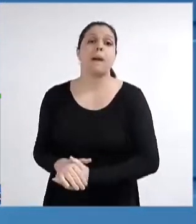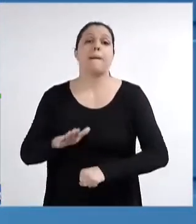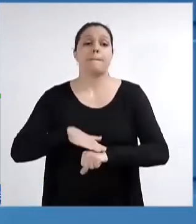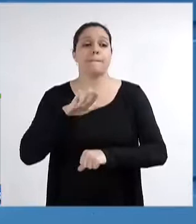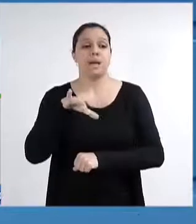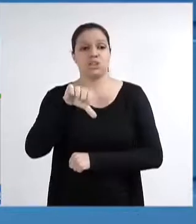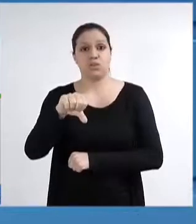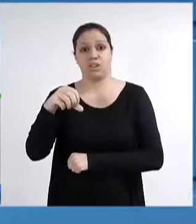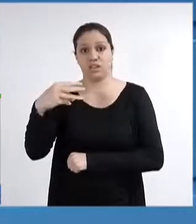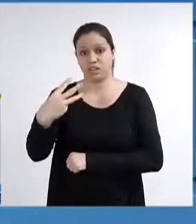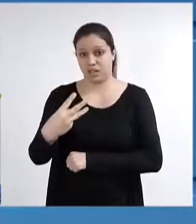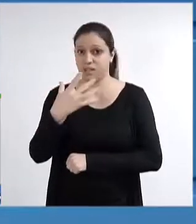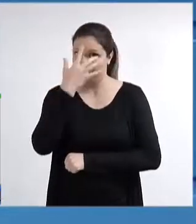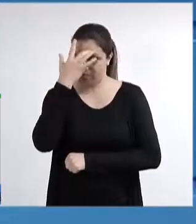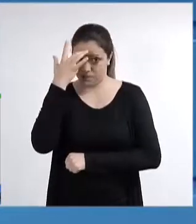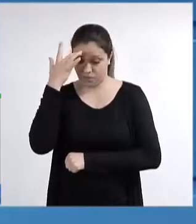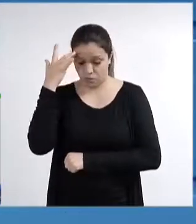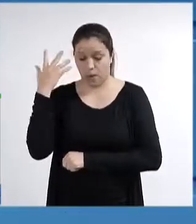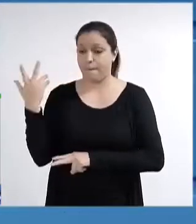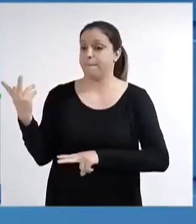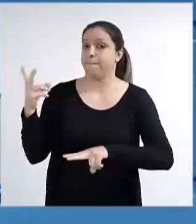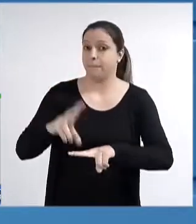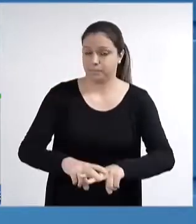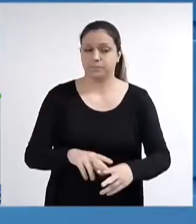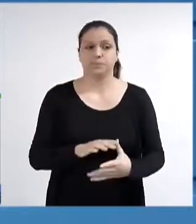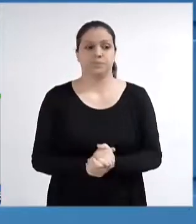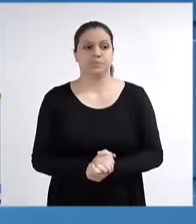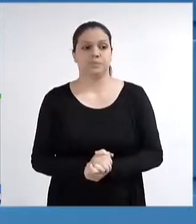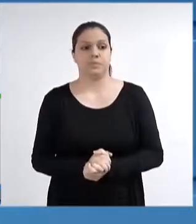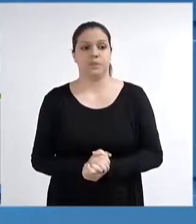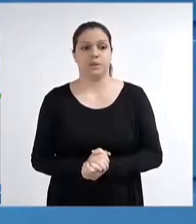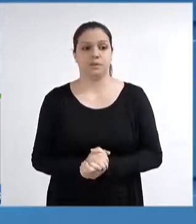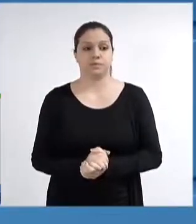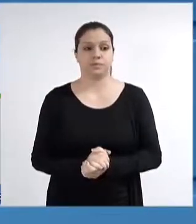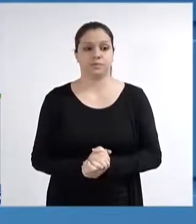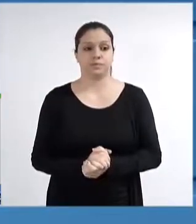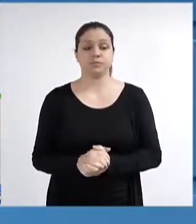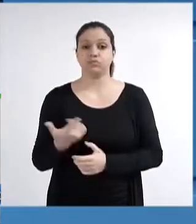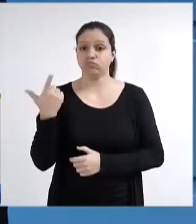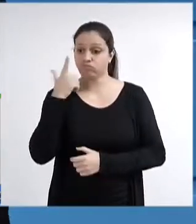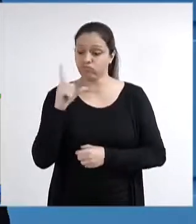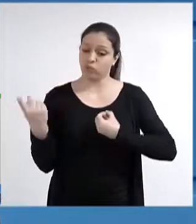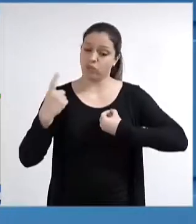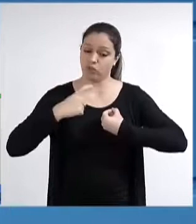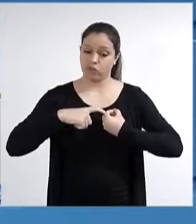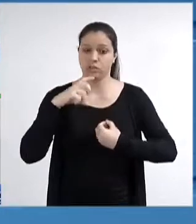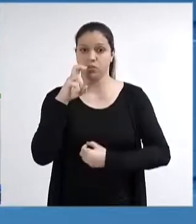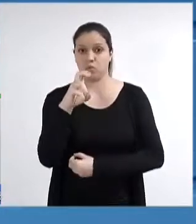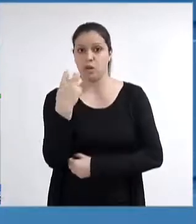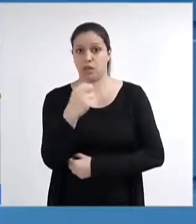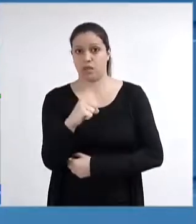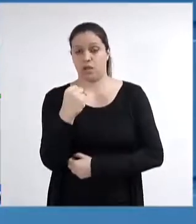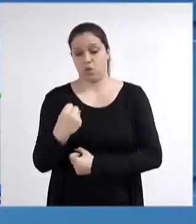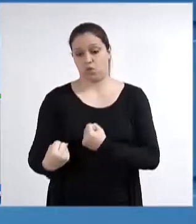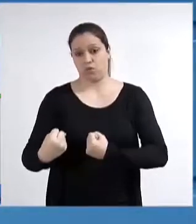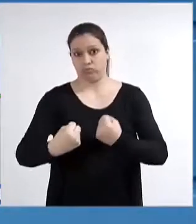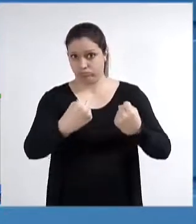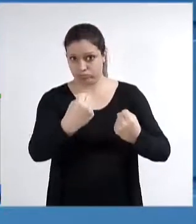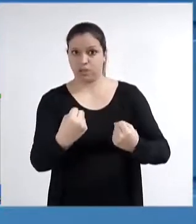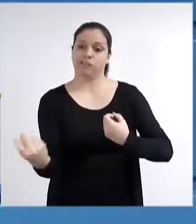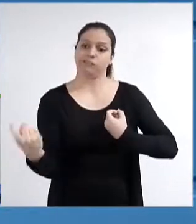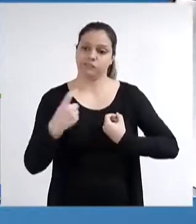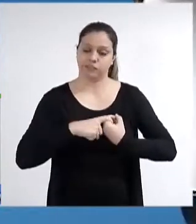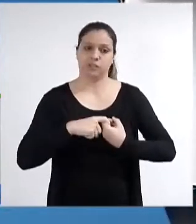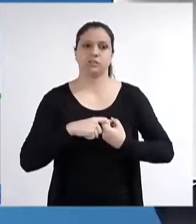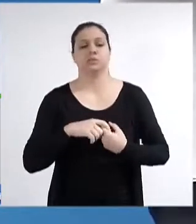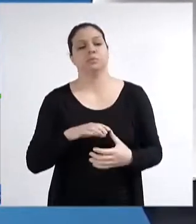93 pessoas, recuperou 58 veículos só lá no Cone Sul do Estado, só no Cone Sul, e mais